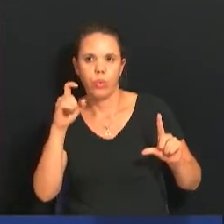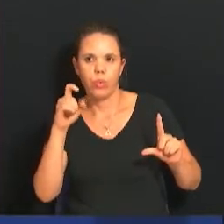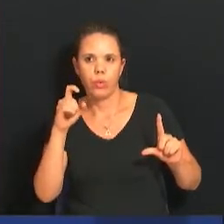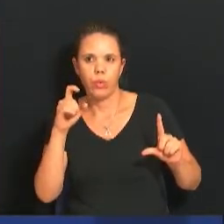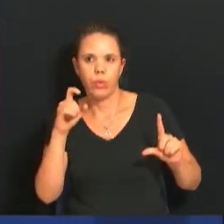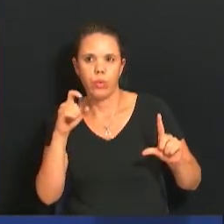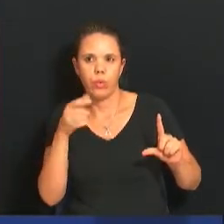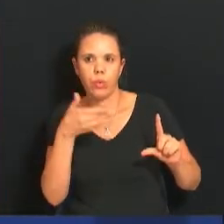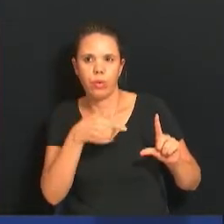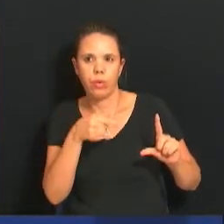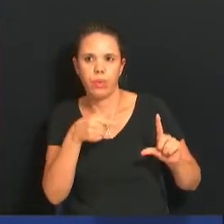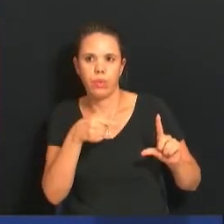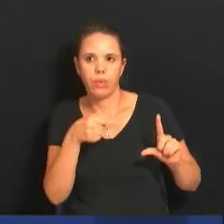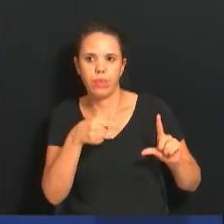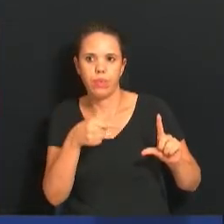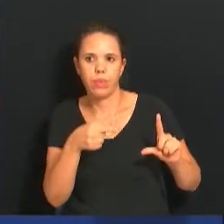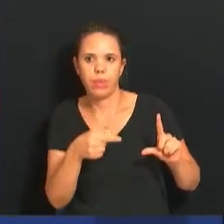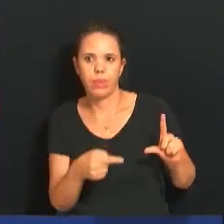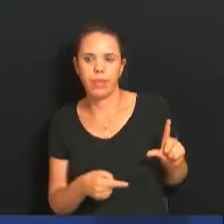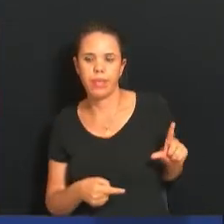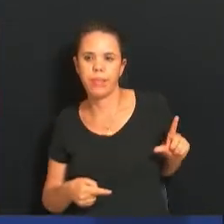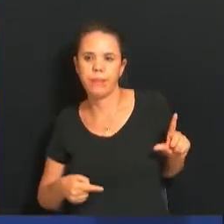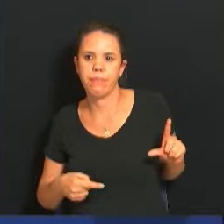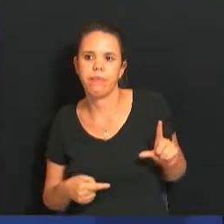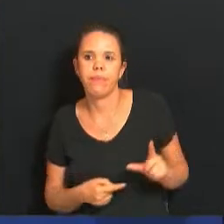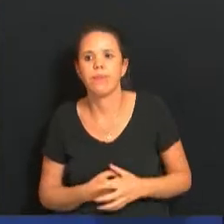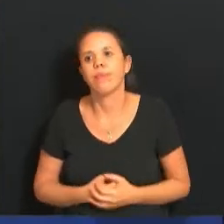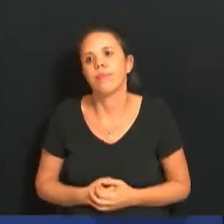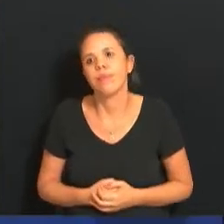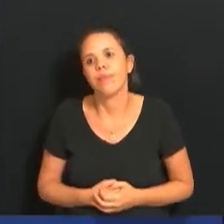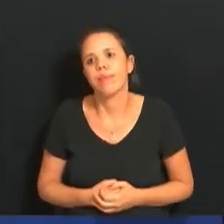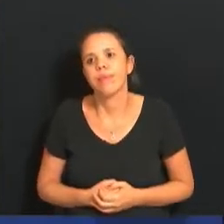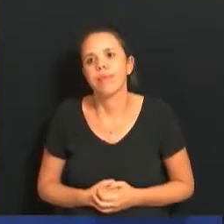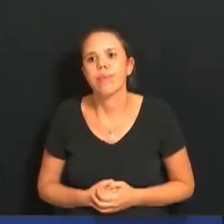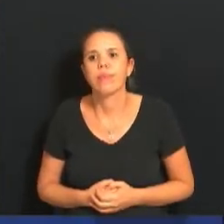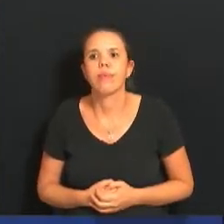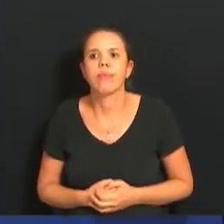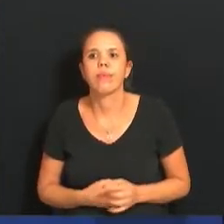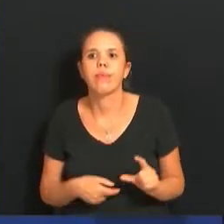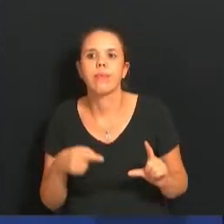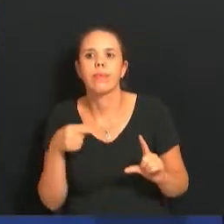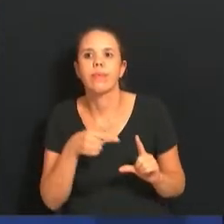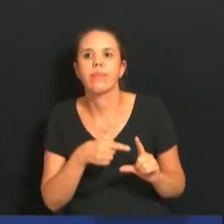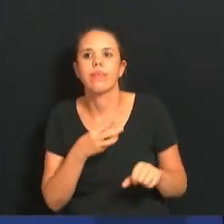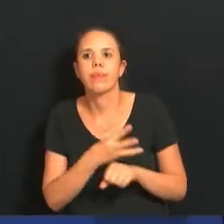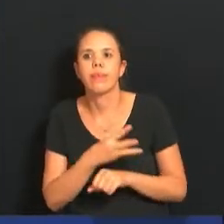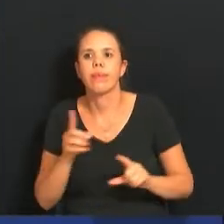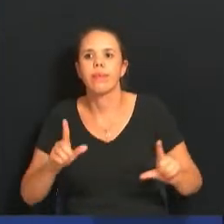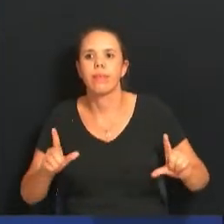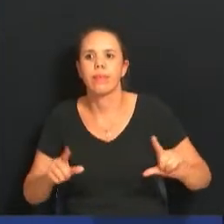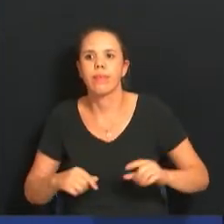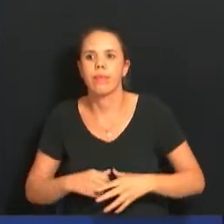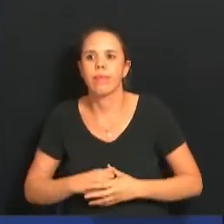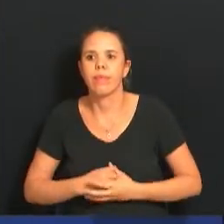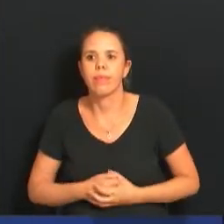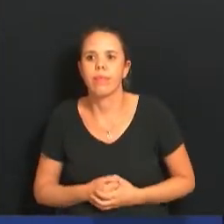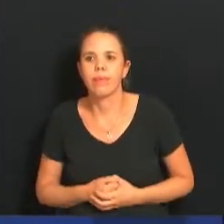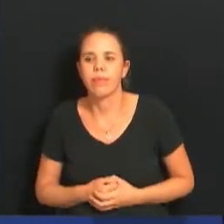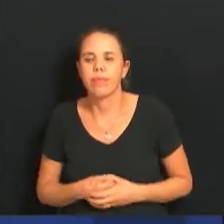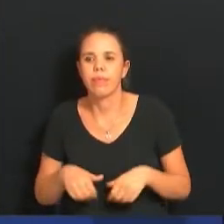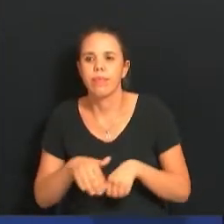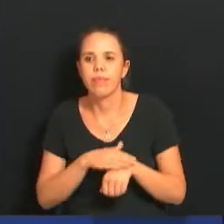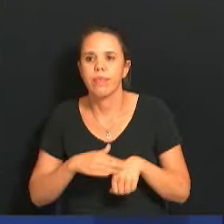tirar uma foto e você aponta para este QR Code que já vai aparecer na tela do seu celular, o WhatsApp da TV Câmara Campinas.